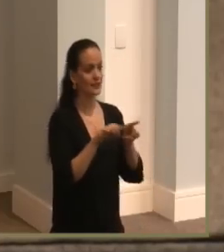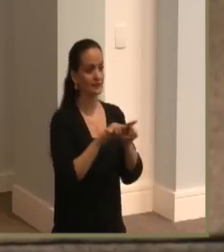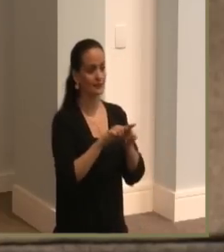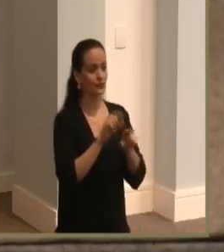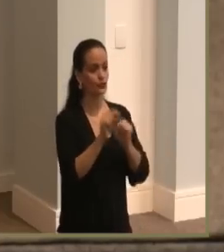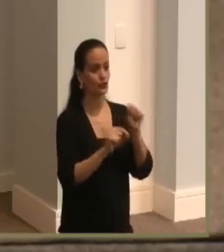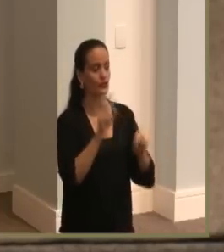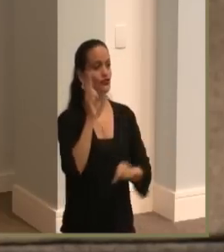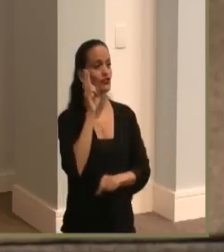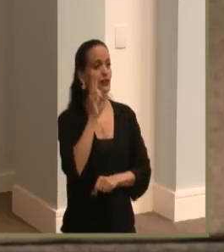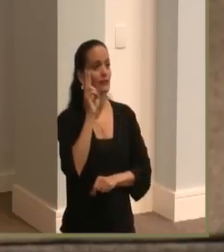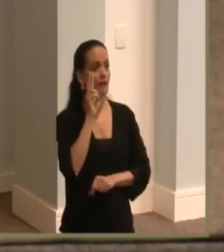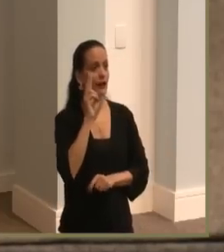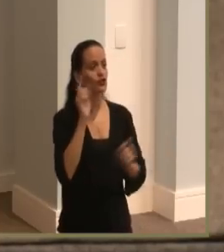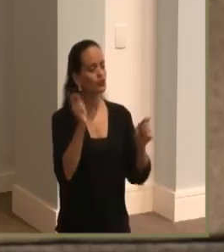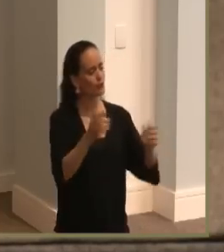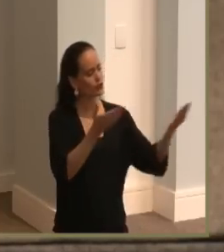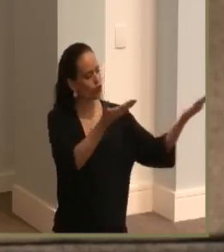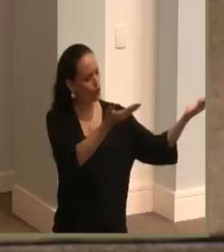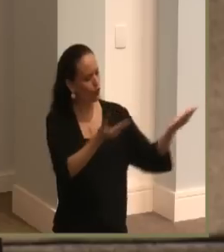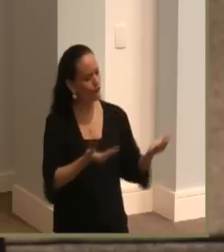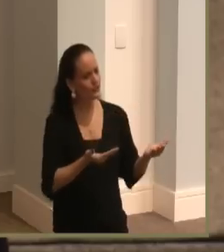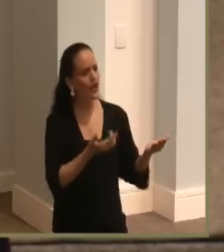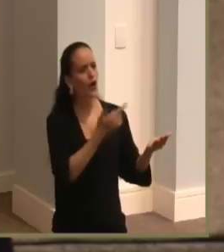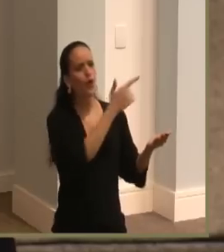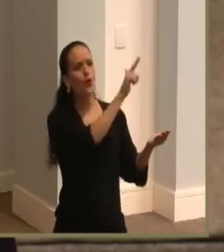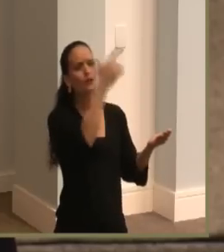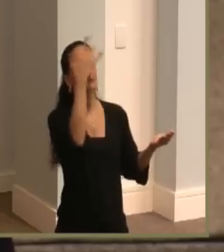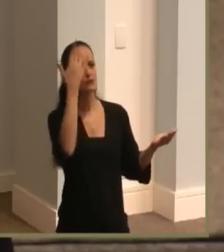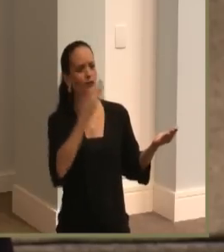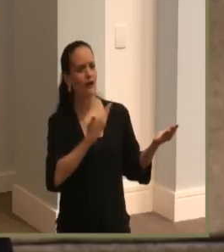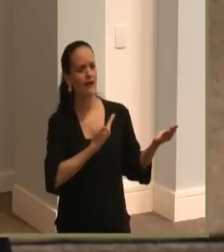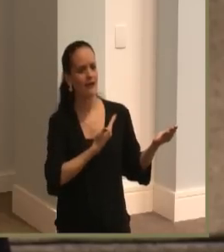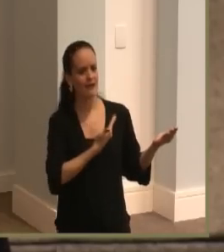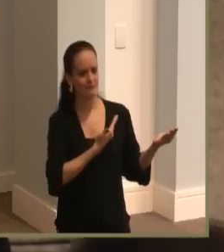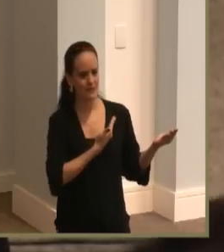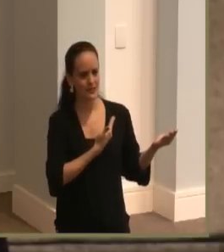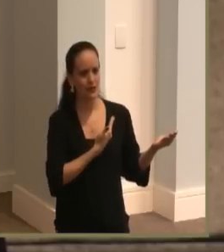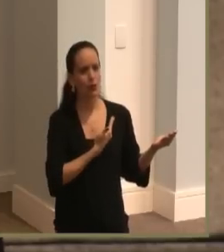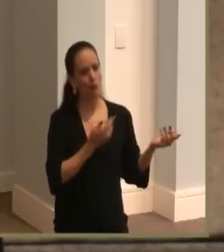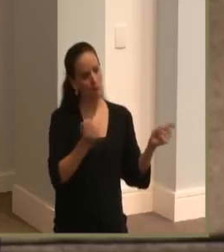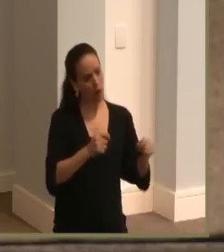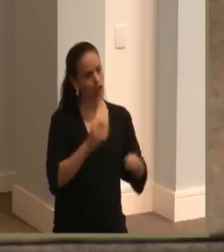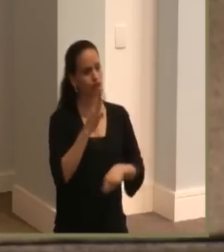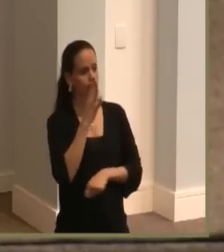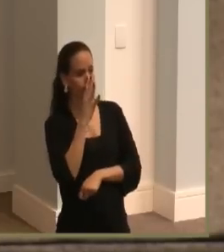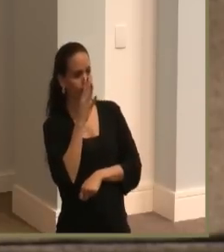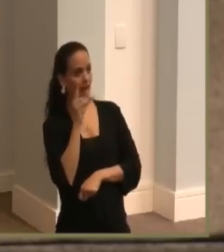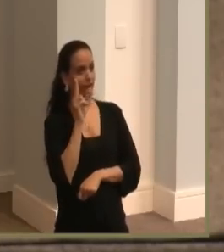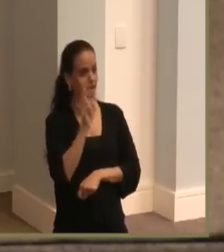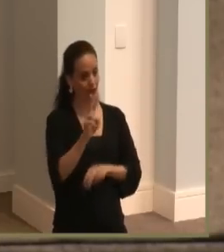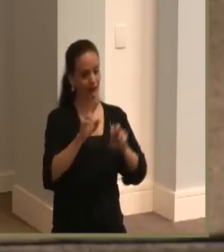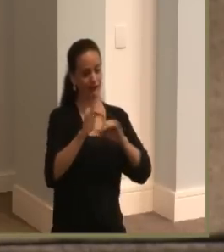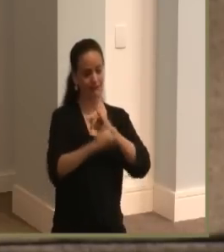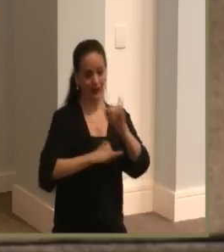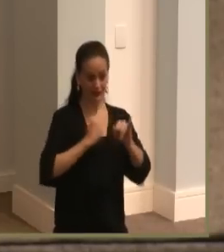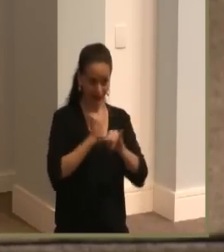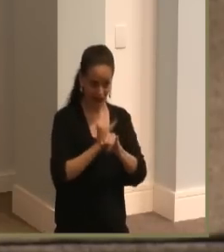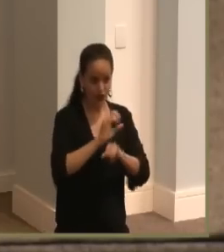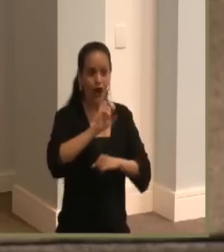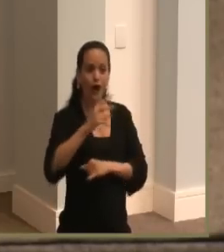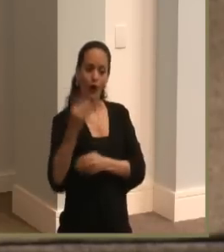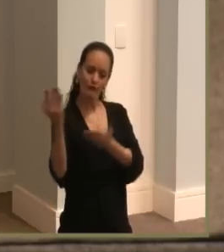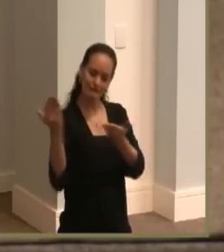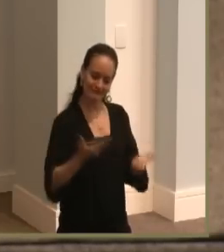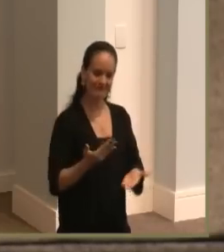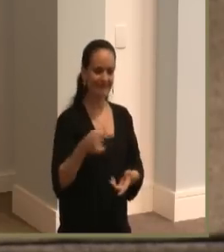que nós podemos convidar pessoas para conhecerem a nossa igreja também através do nosso aplicativo. Isso pode ser uma forma muito fácil de